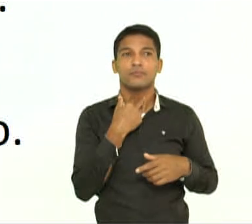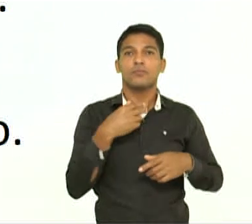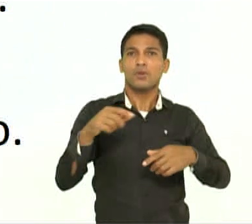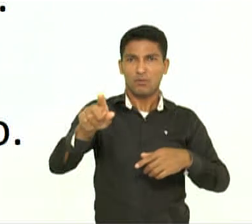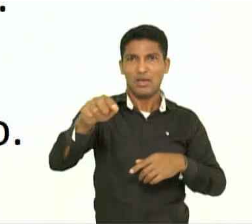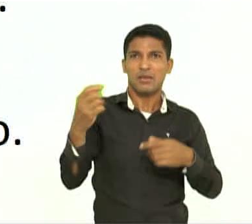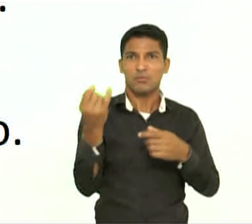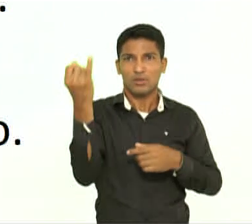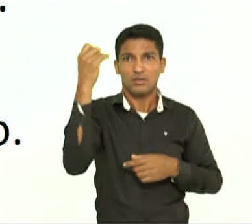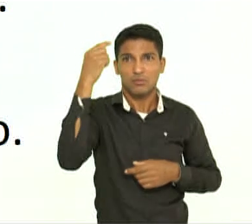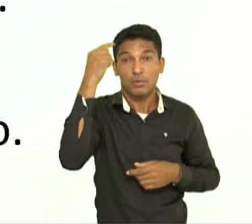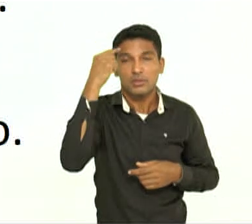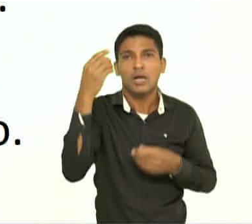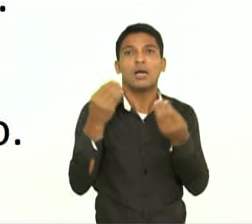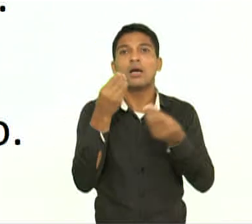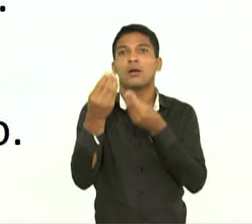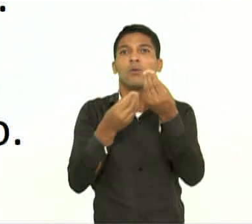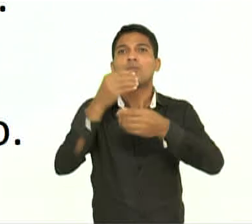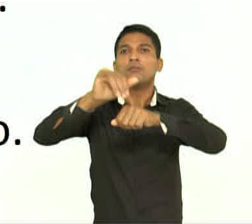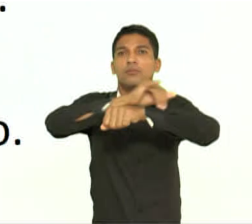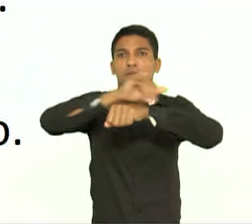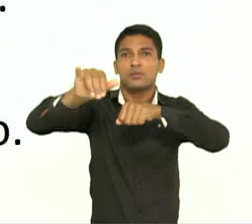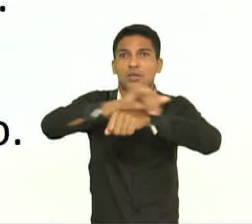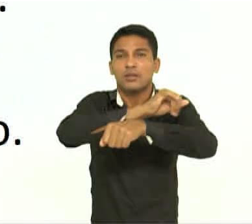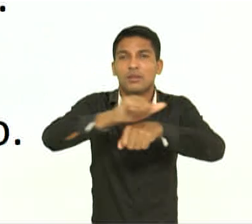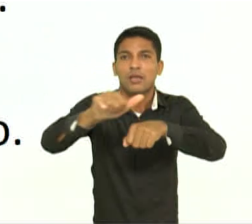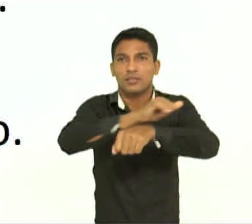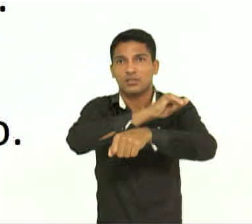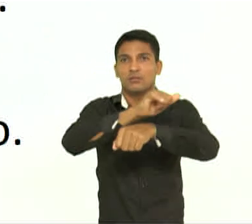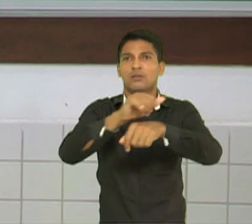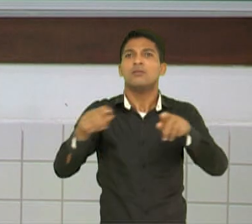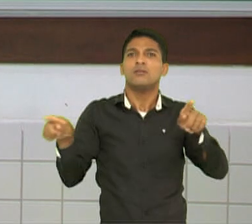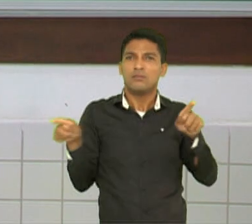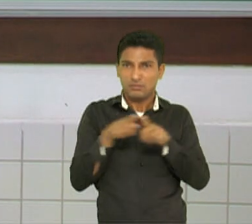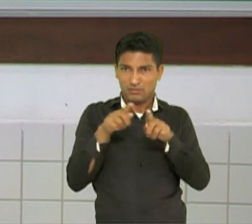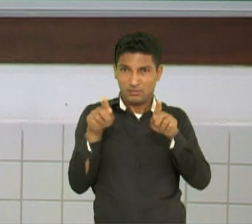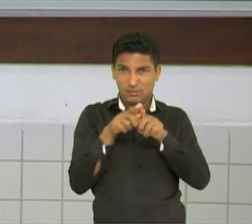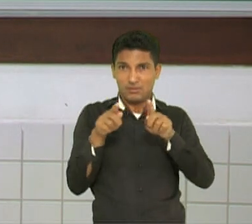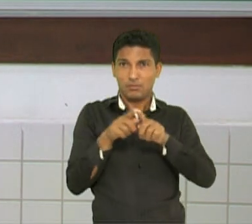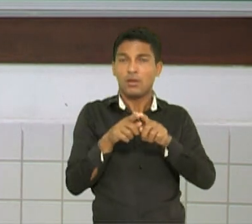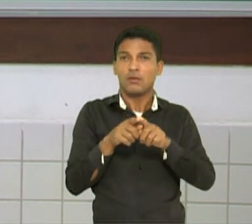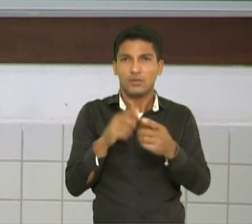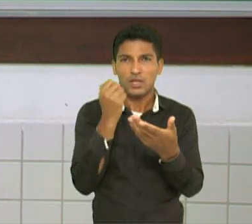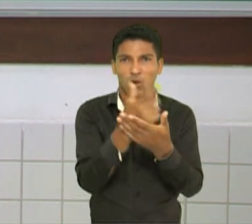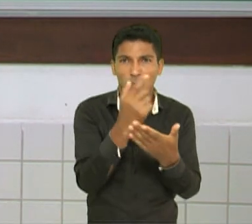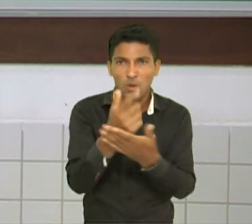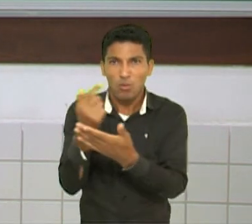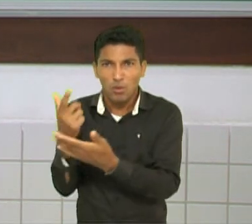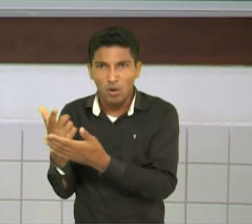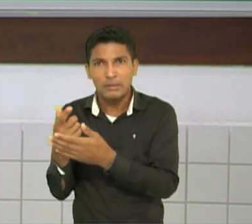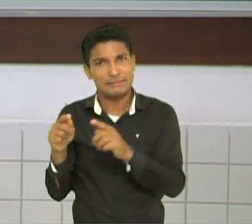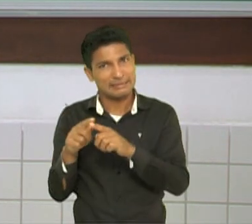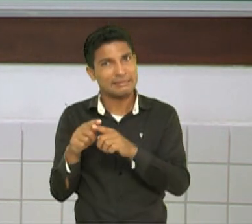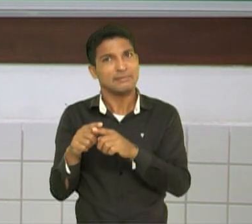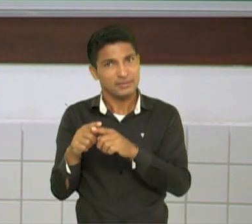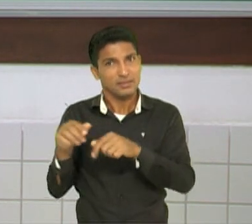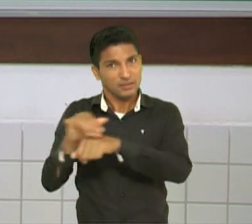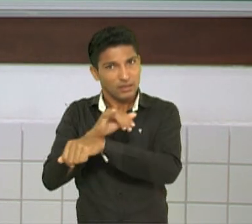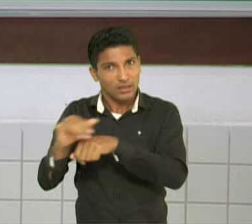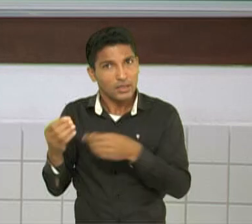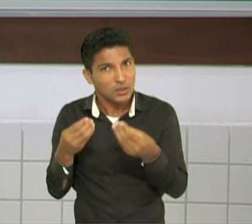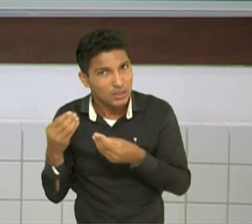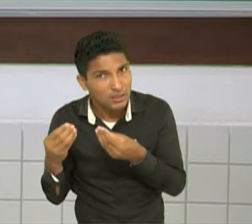em mudanças, incluindo os hábitos de consumo. Mudança é a grande palavra aí para ajudar a superar esses desafios que a gente